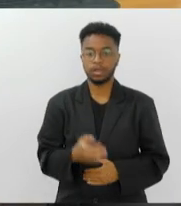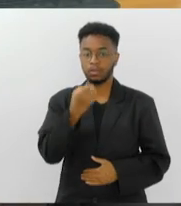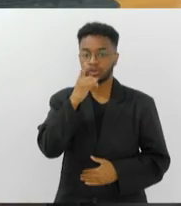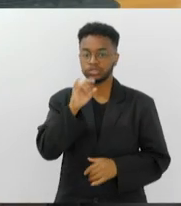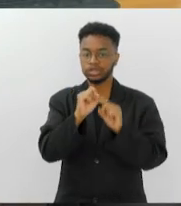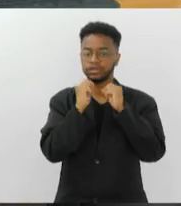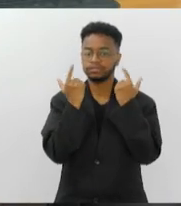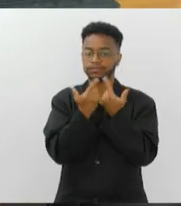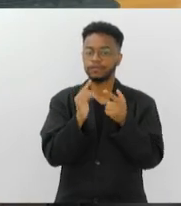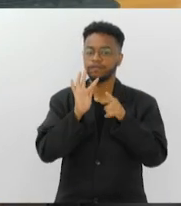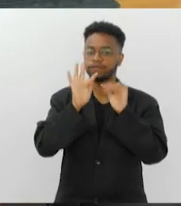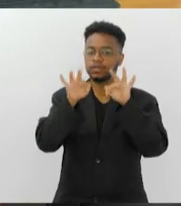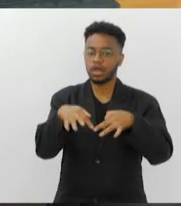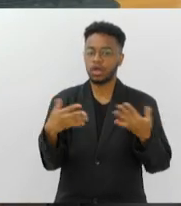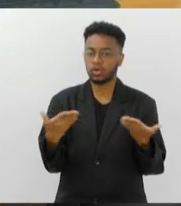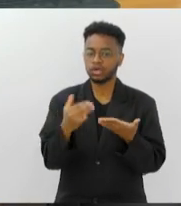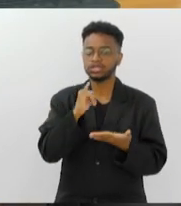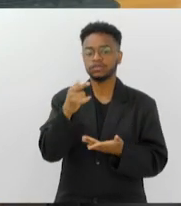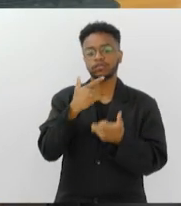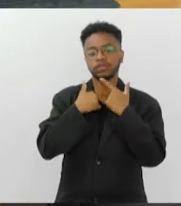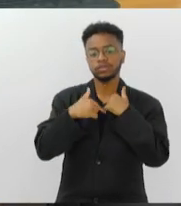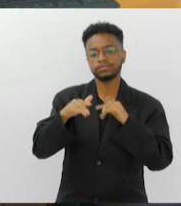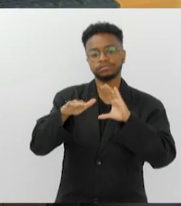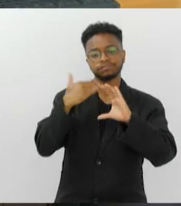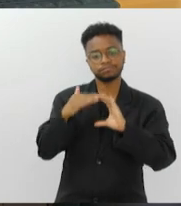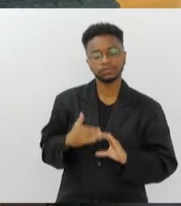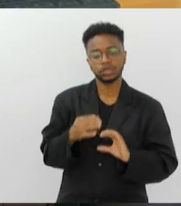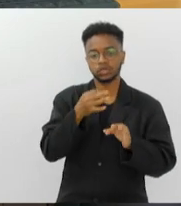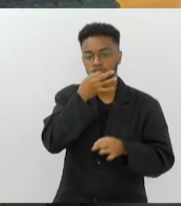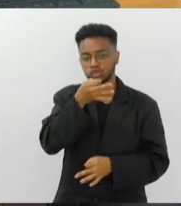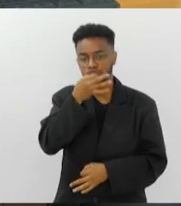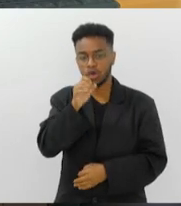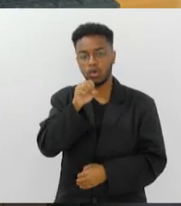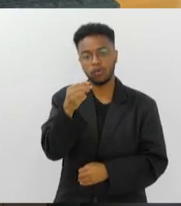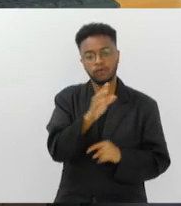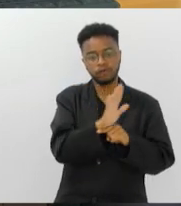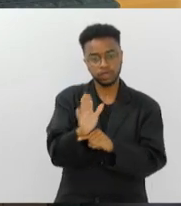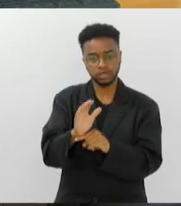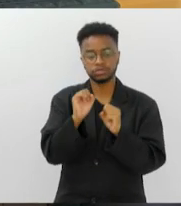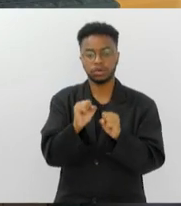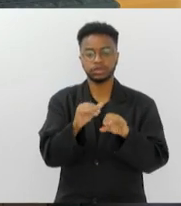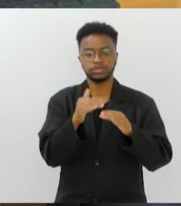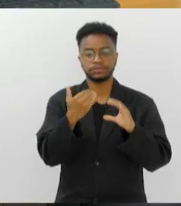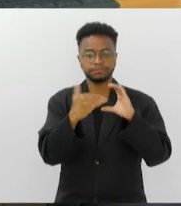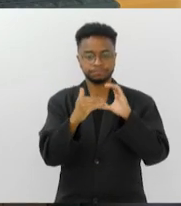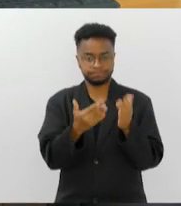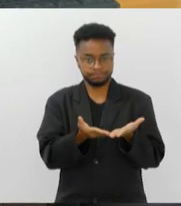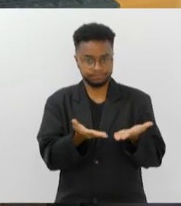O Bom Dia Alerte termina aqui, se você quiser enviar sugestões ou vídeos aí da sua cidade, é só acessar nosso e-mail,